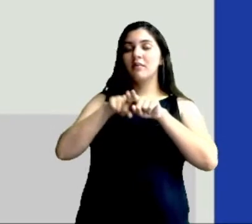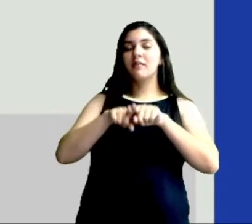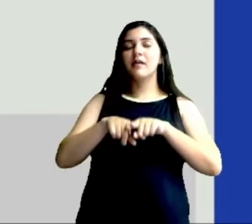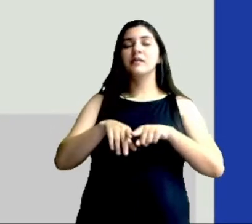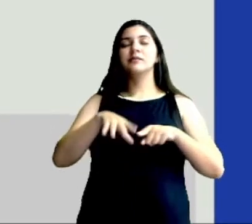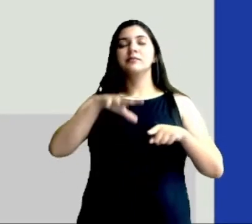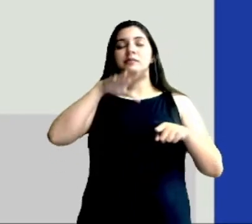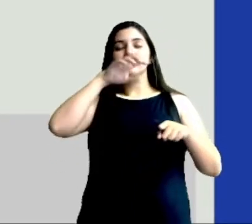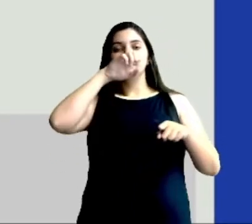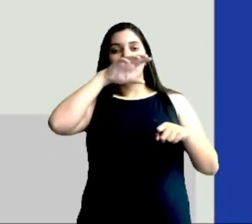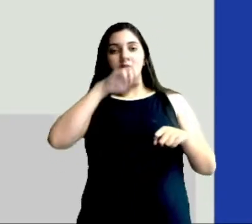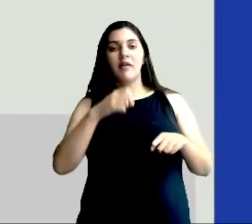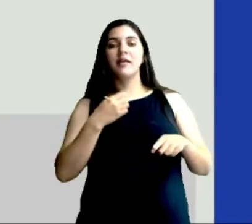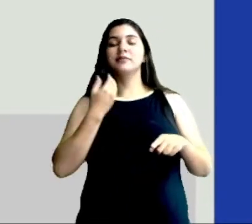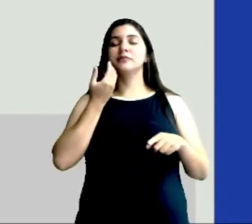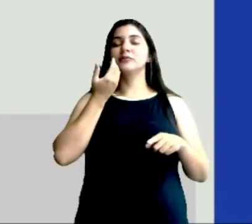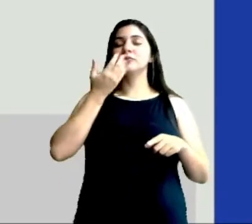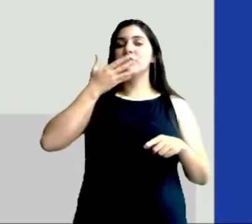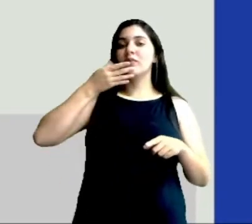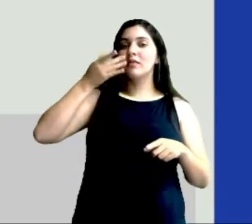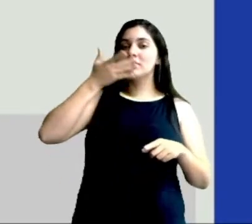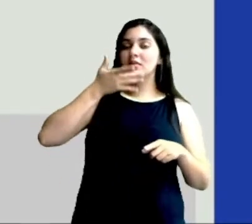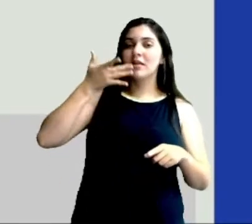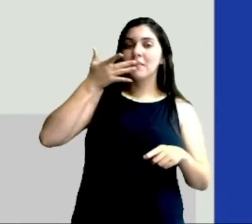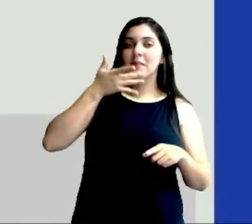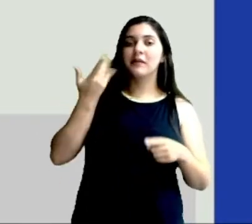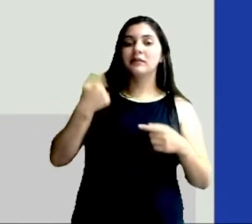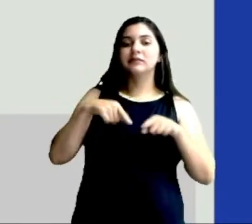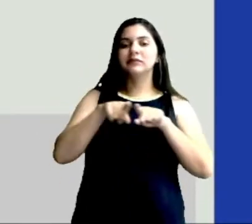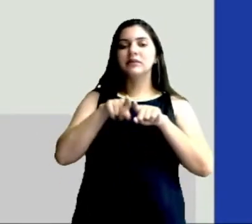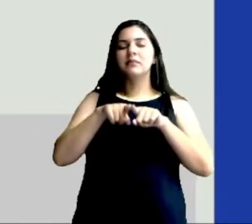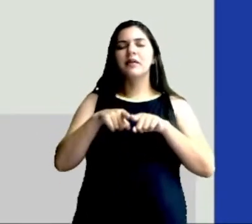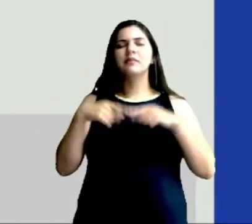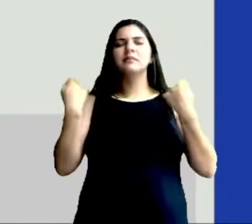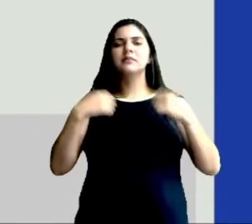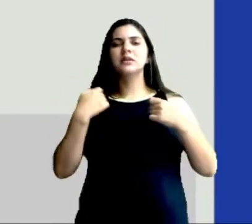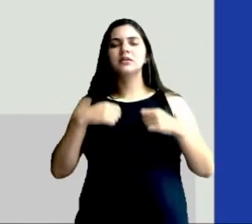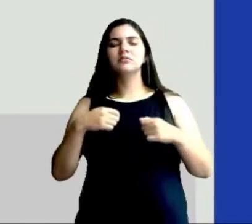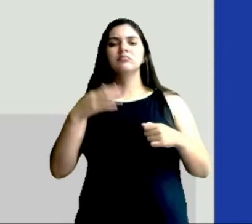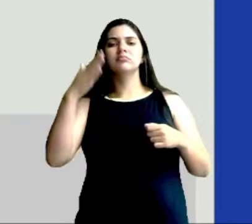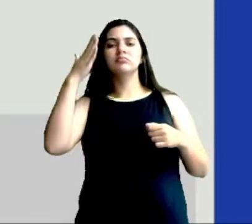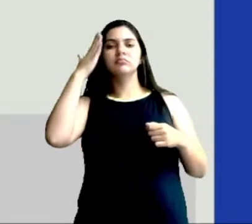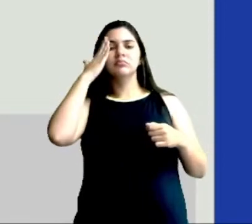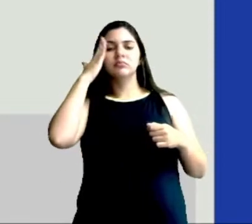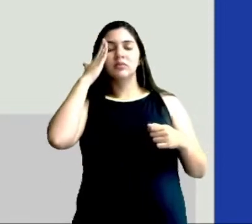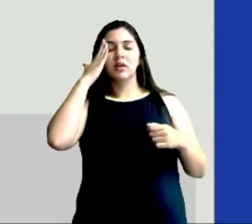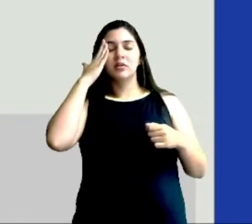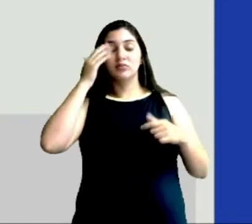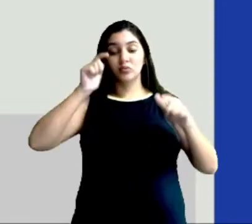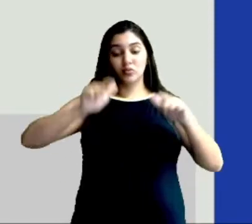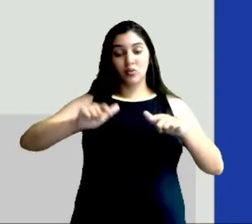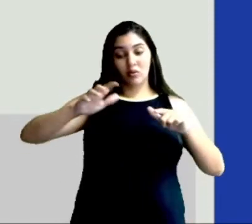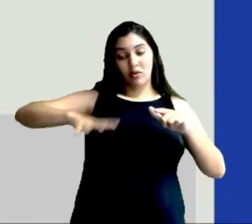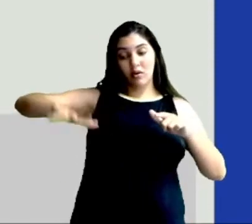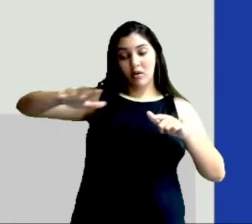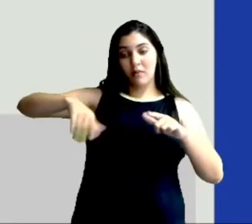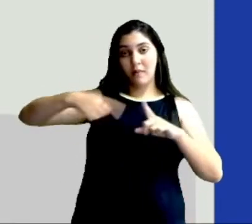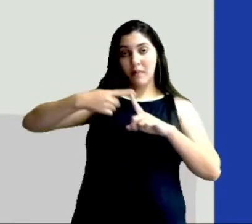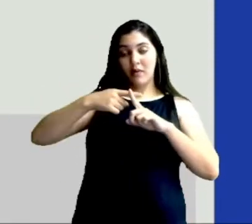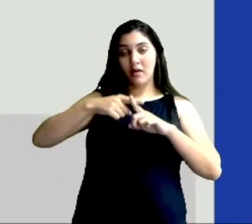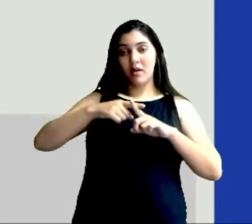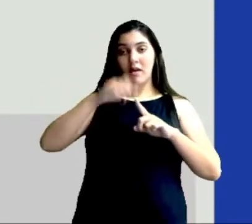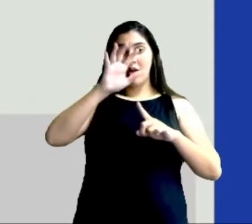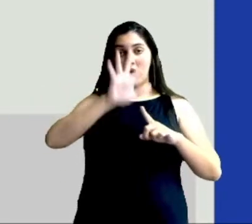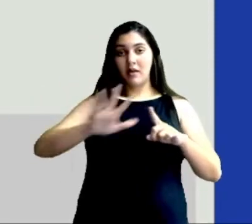o paladar. Por que a gente tem essa questão da compreensão do espaço geográfico? Porque a paisagem está